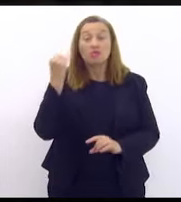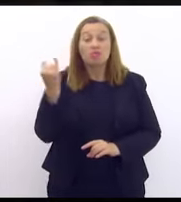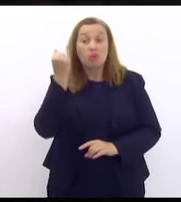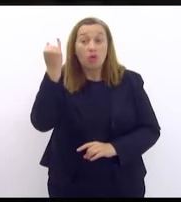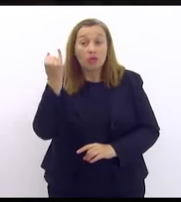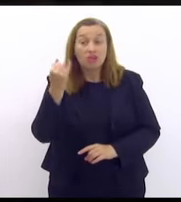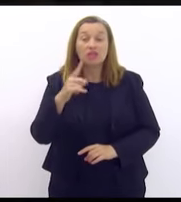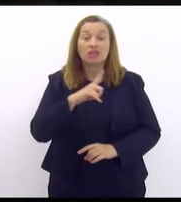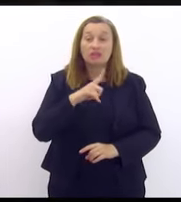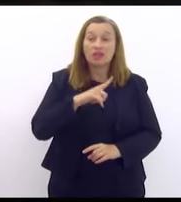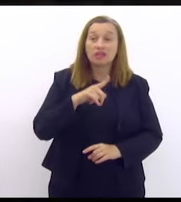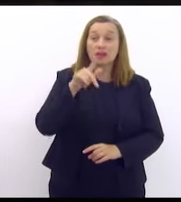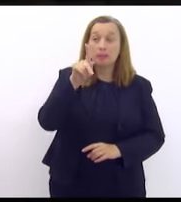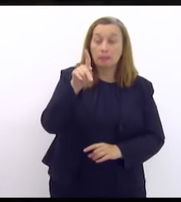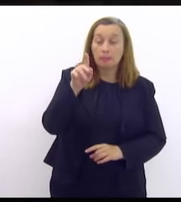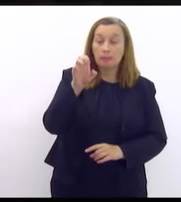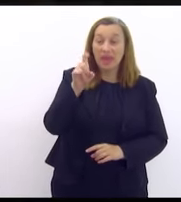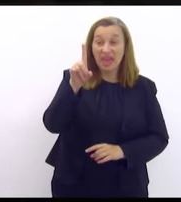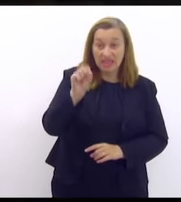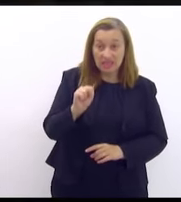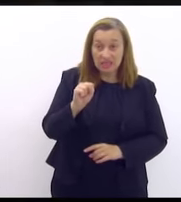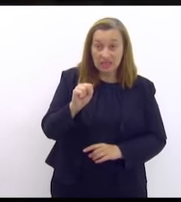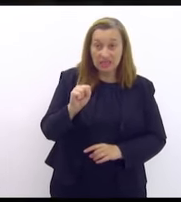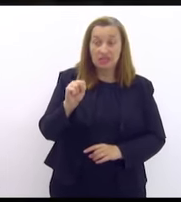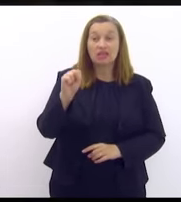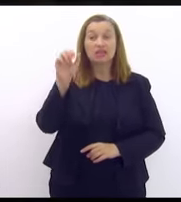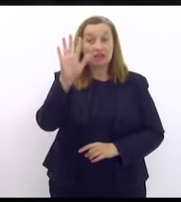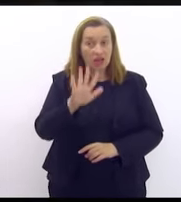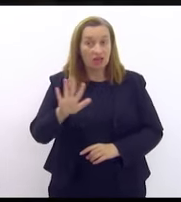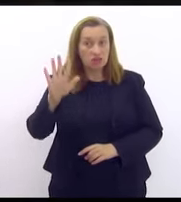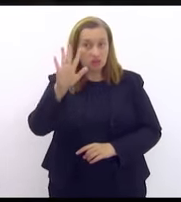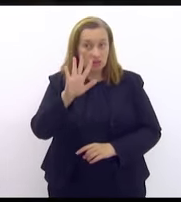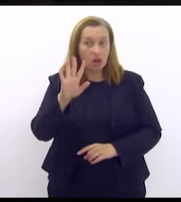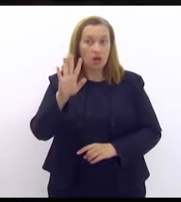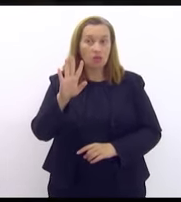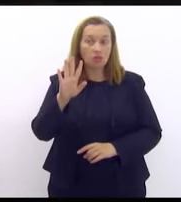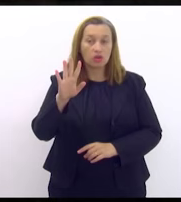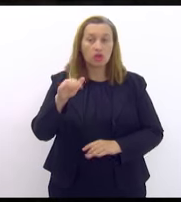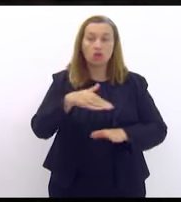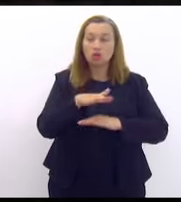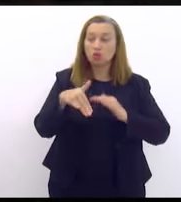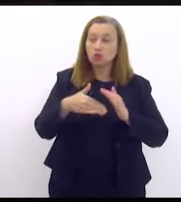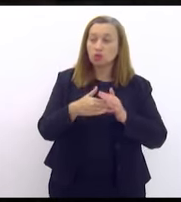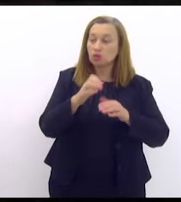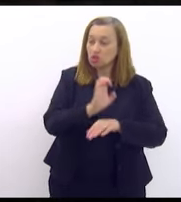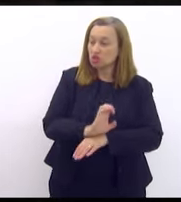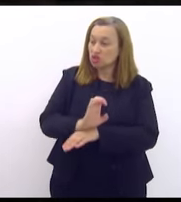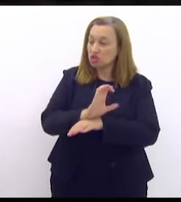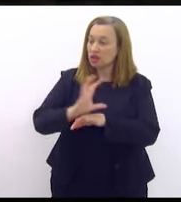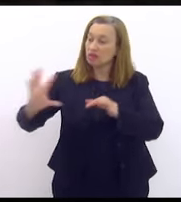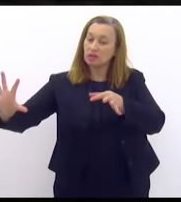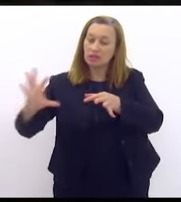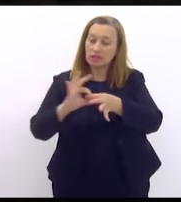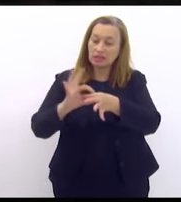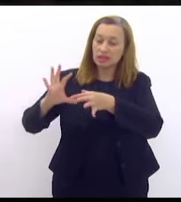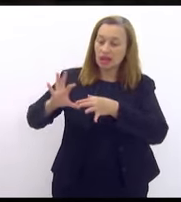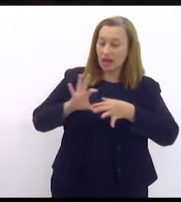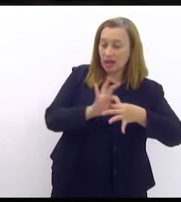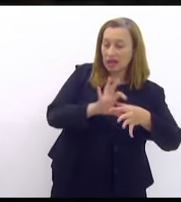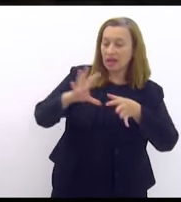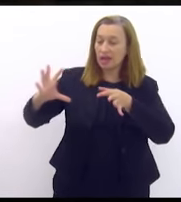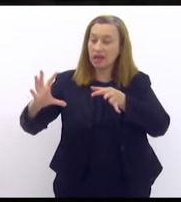PEDS nacional e os estados se linkarem a ele, dentro dos objetivos de